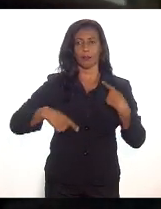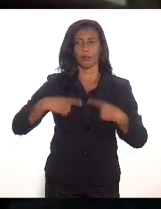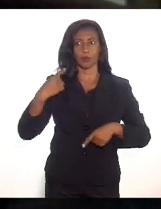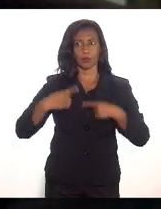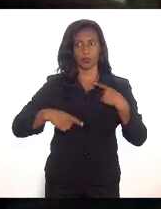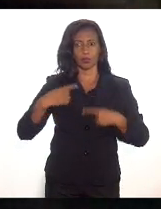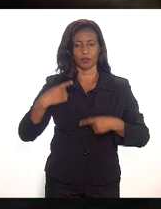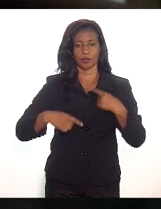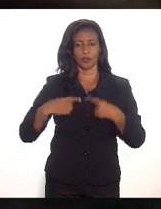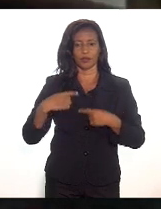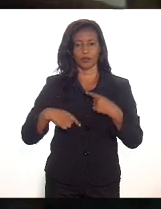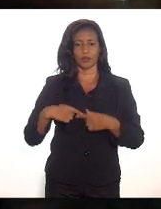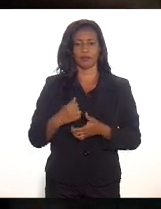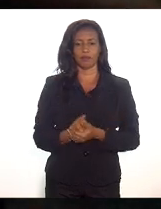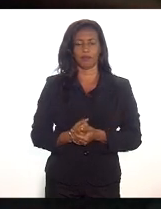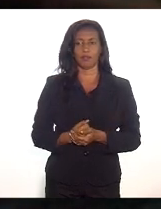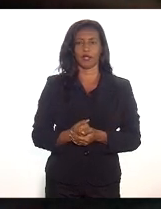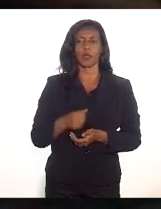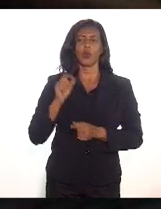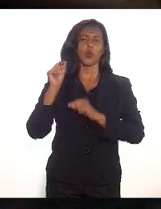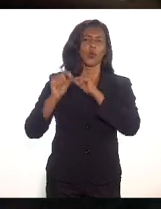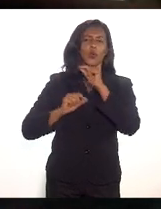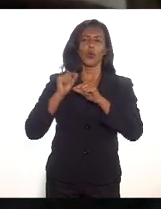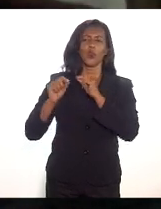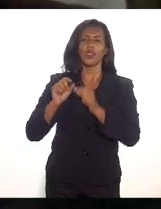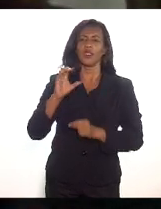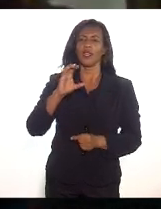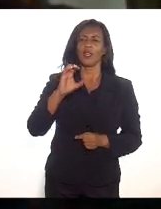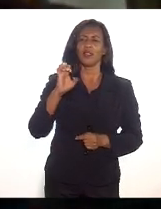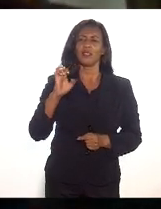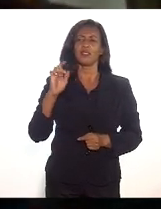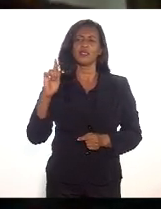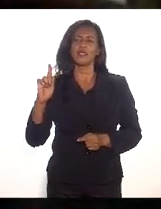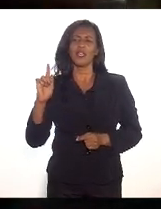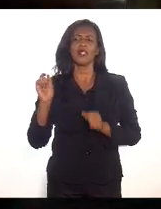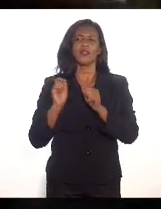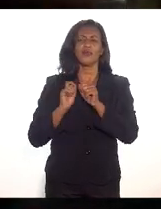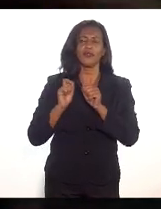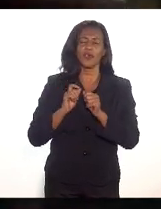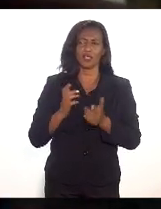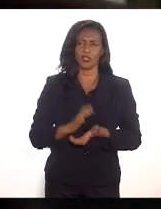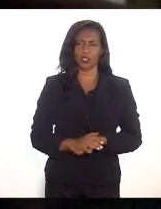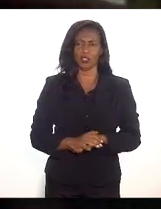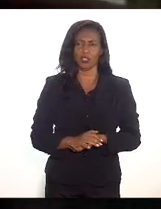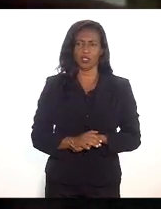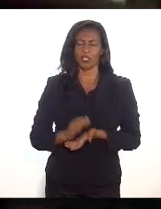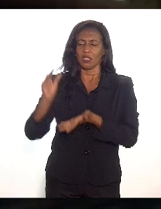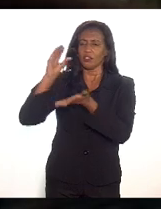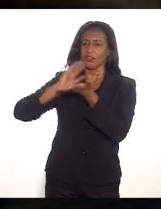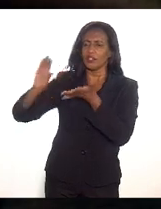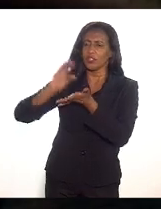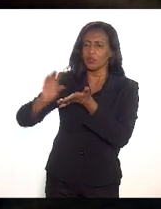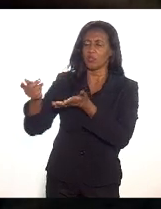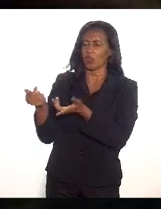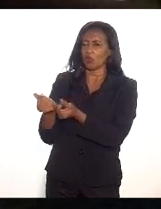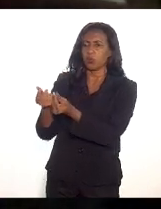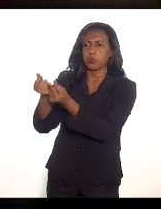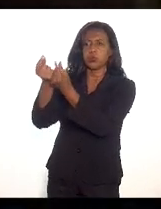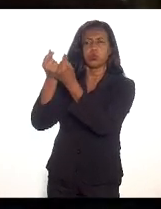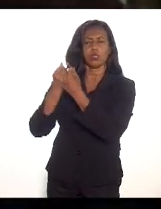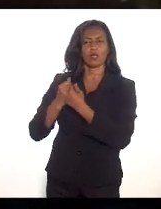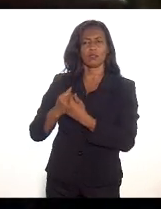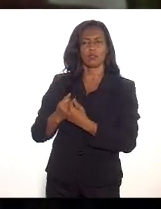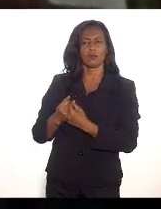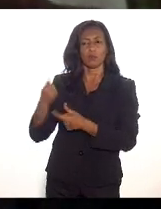anos. O que, que a SEG fez nesses últimos 25 anos em termos de investimento aqui no nosso Estado? Que